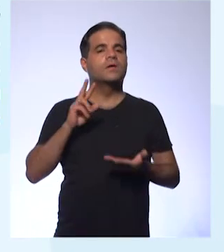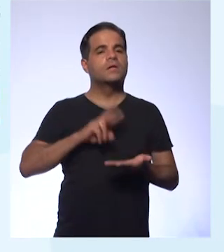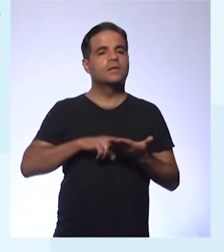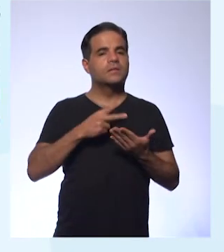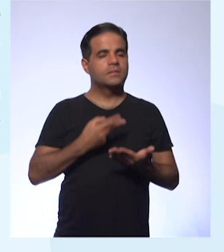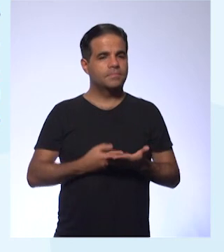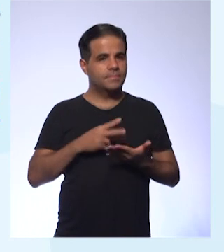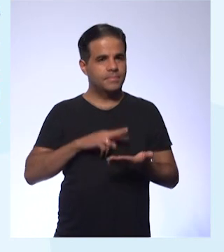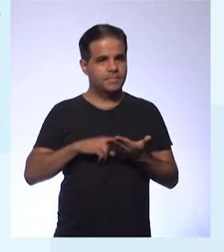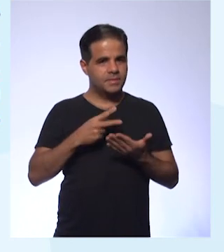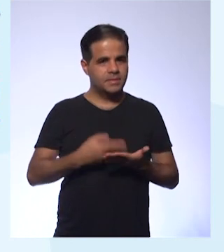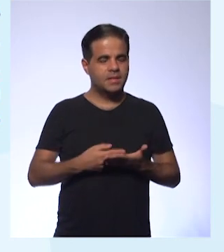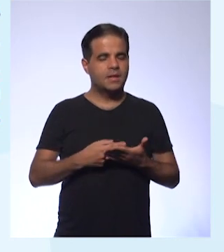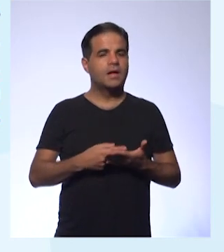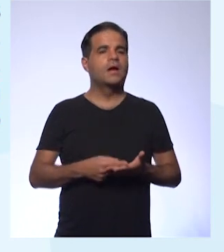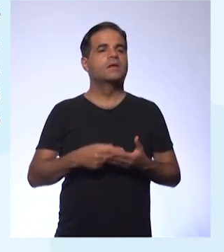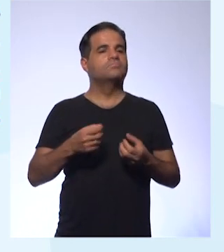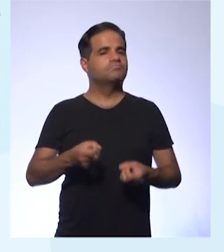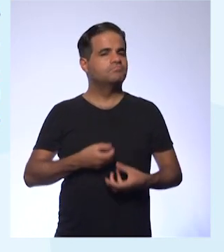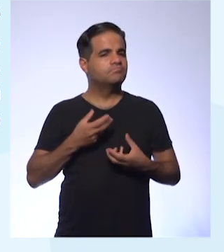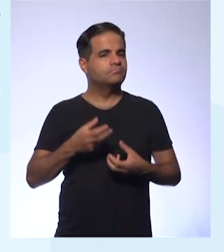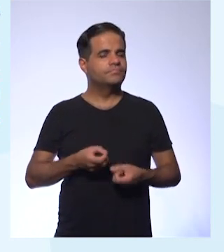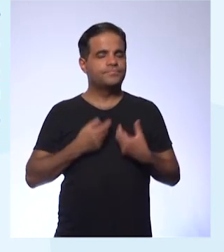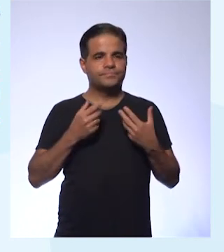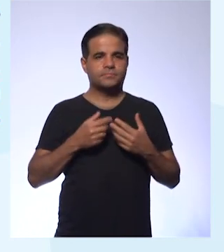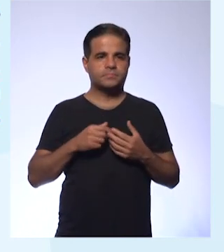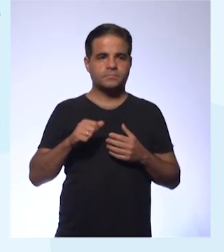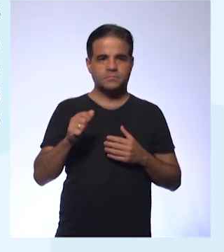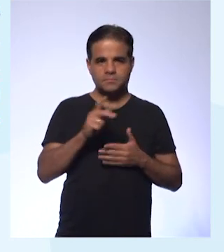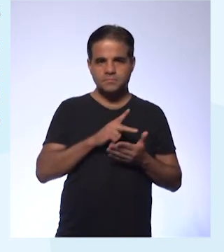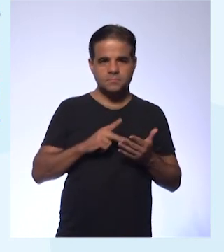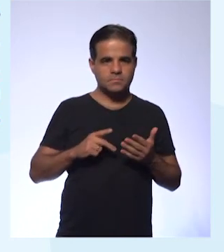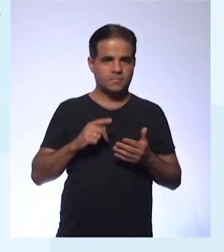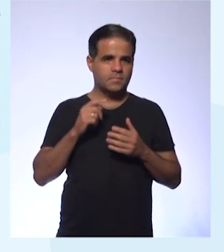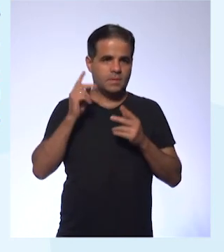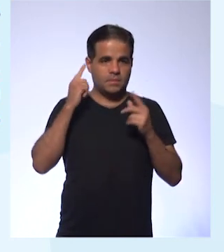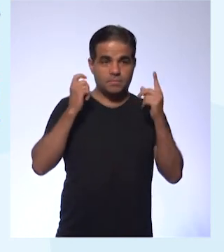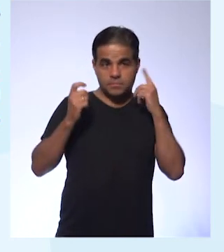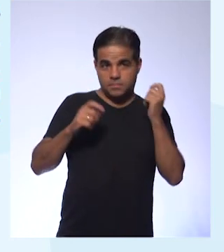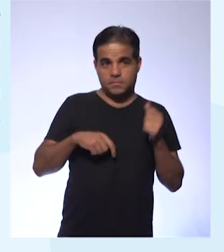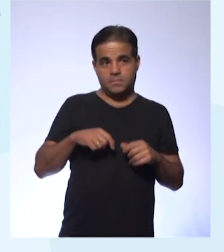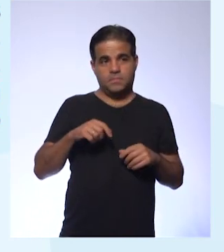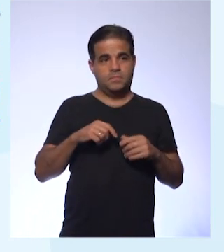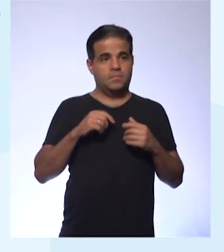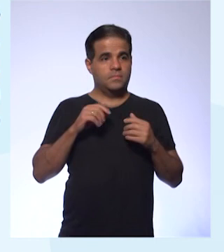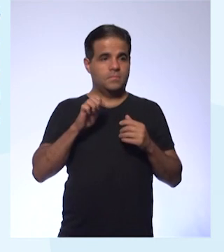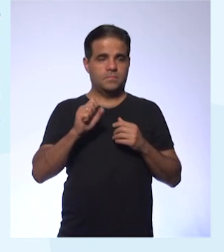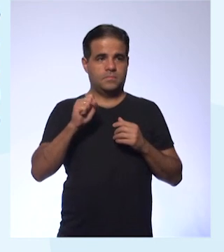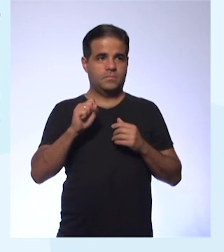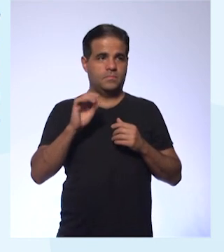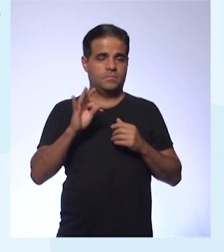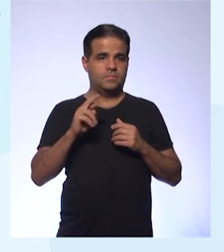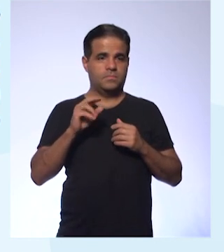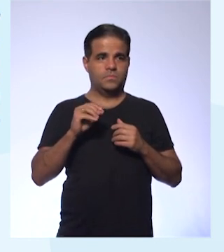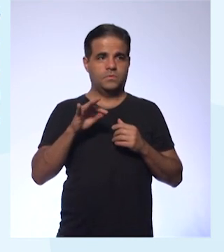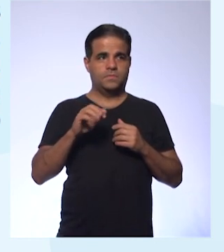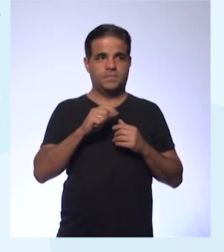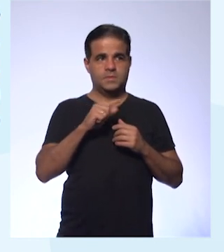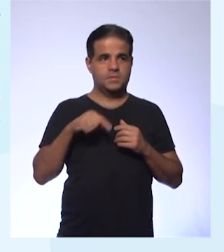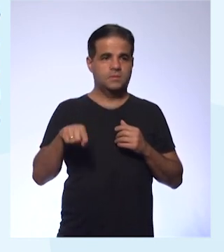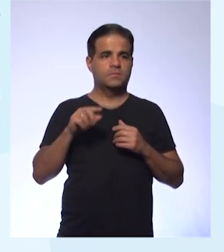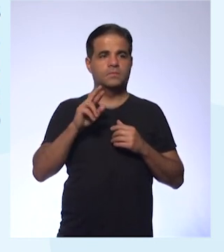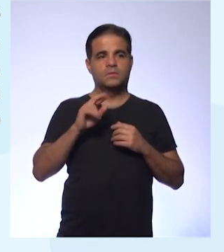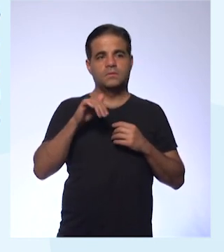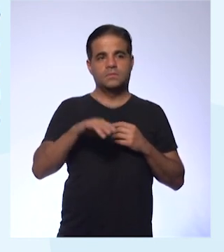em poemas efeitos produzidos pelo uso de recursos expressivos sonoros, estrofação, rimas, aliterações,